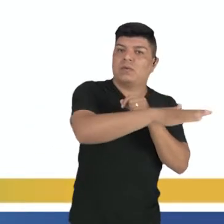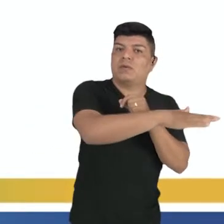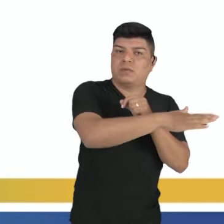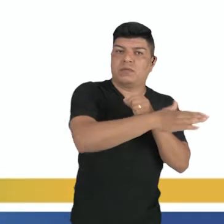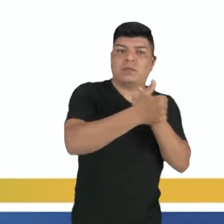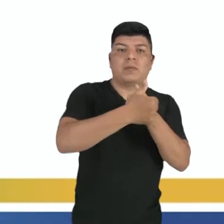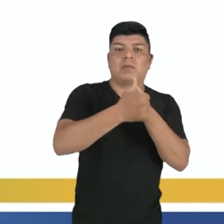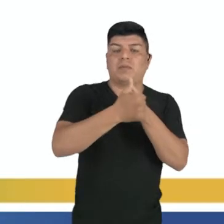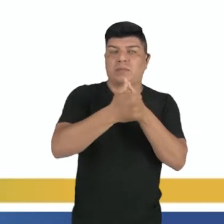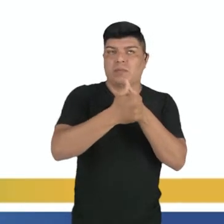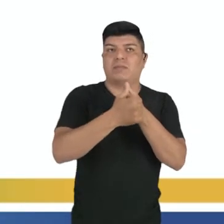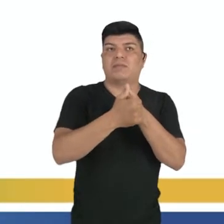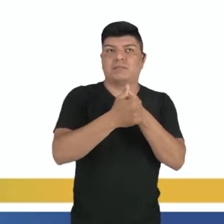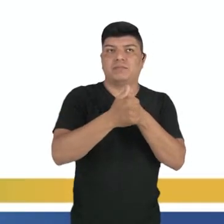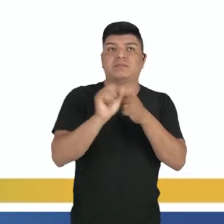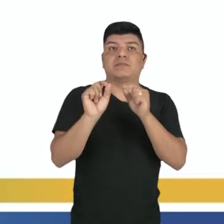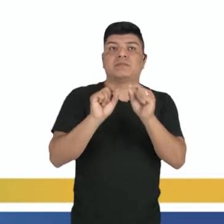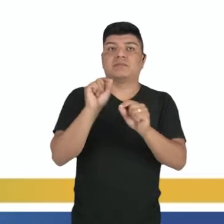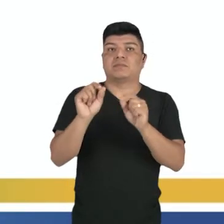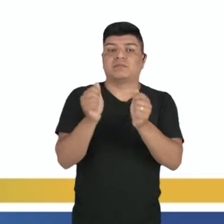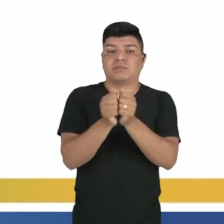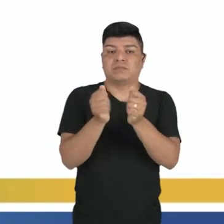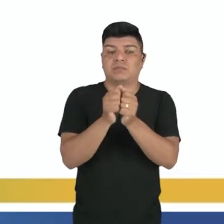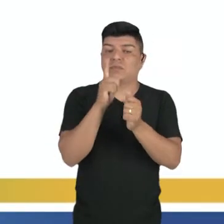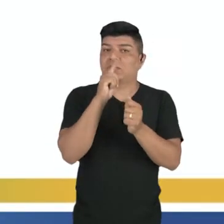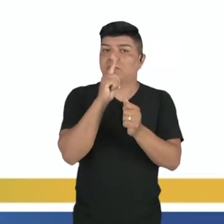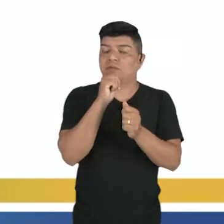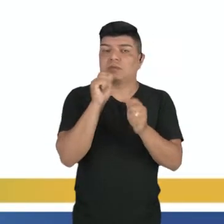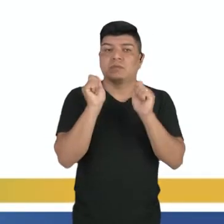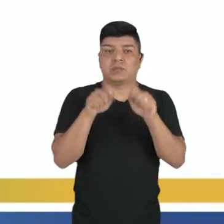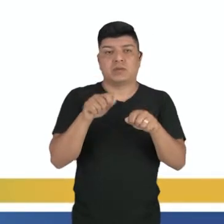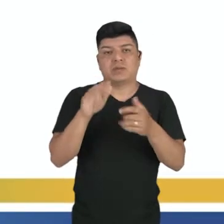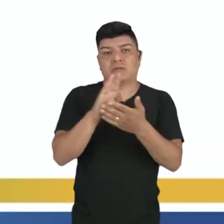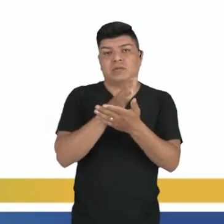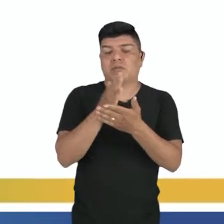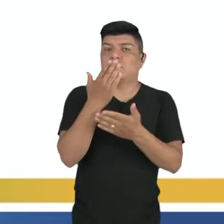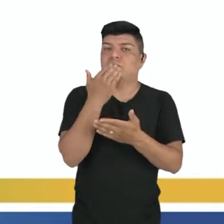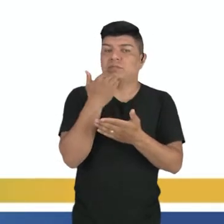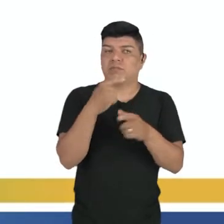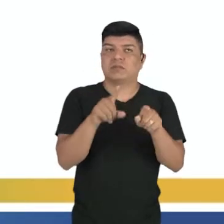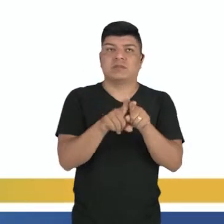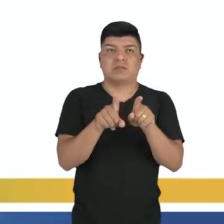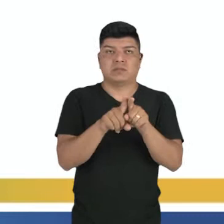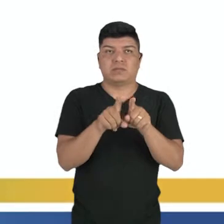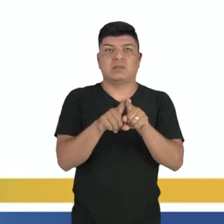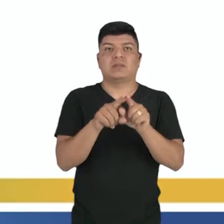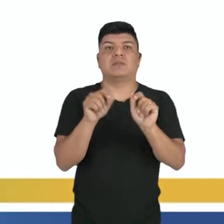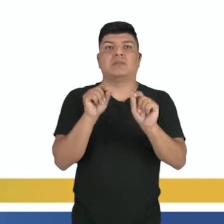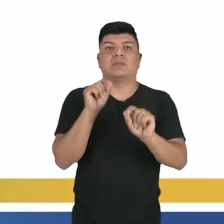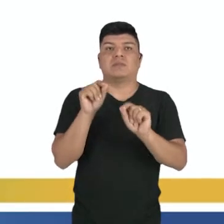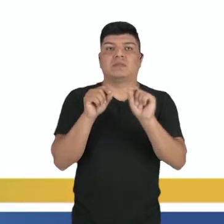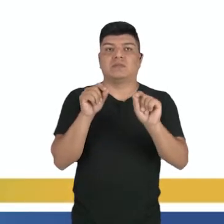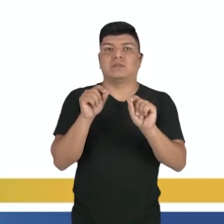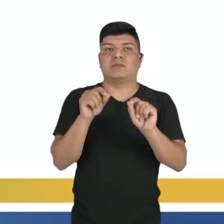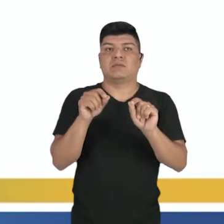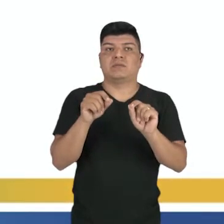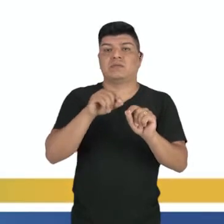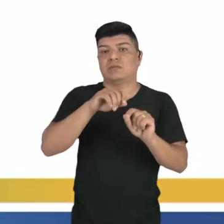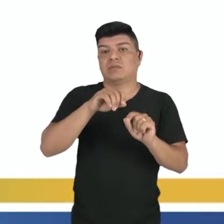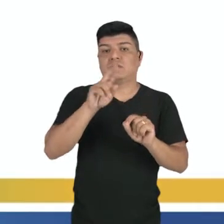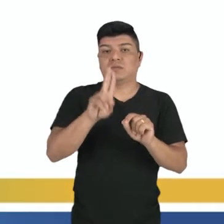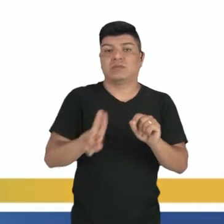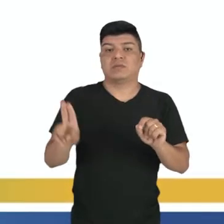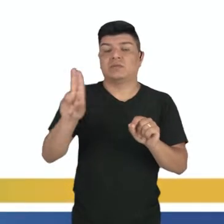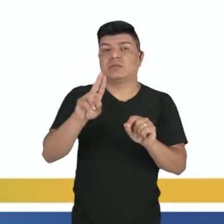às esponjas, acaba que junto com a água podem vir alguns alimentos e aí o alimento que é útil vai